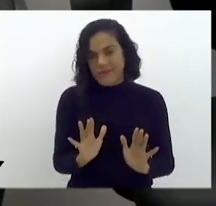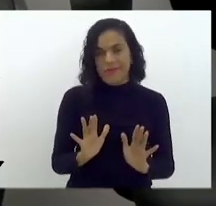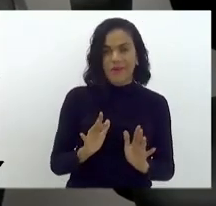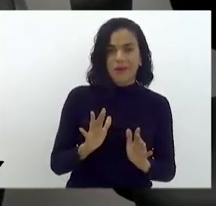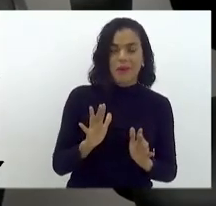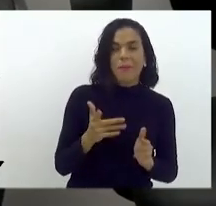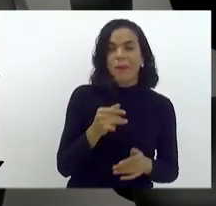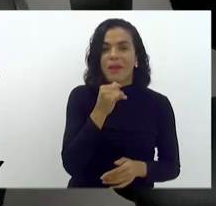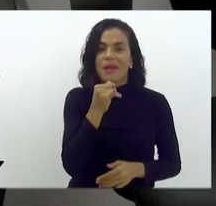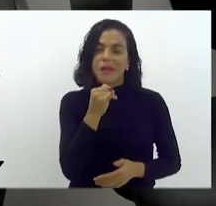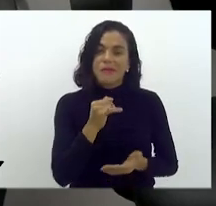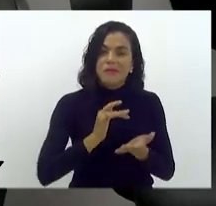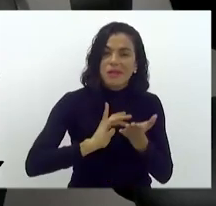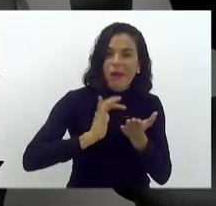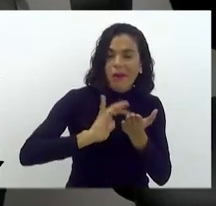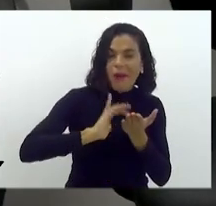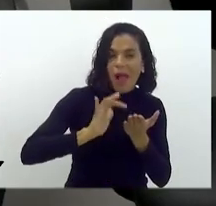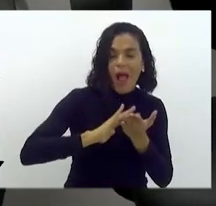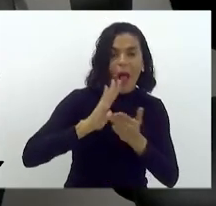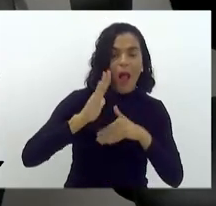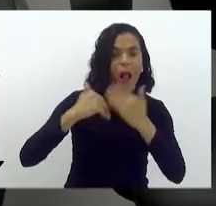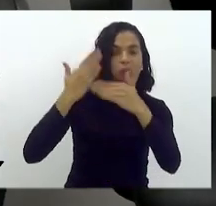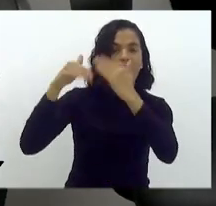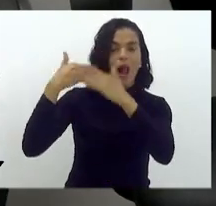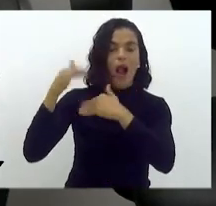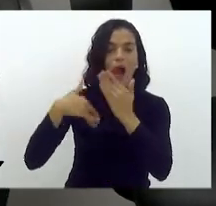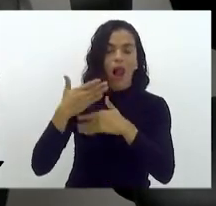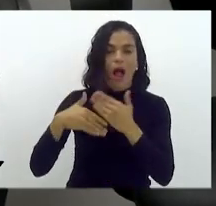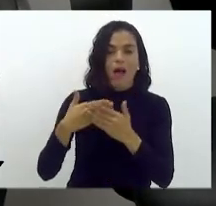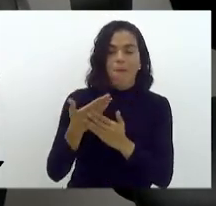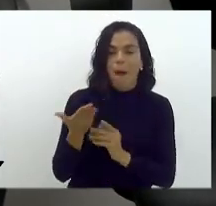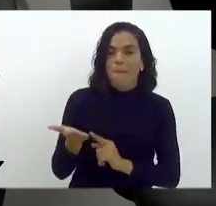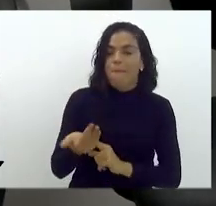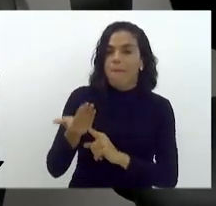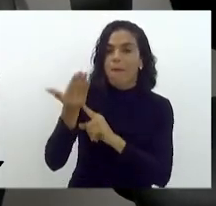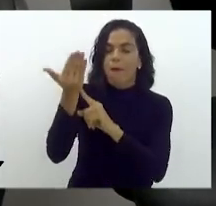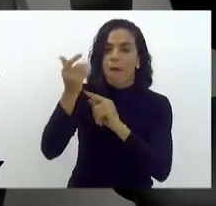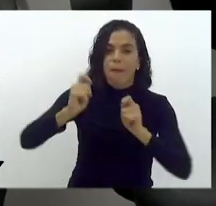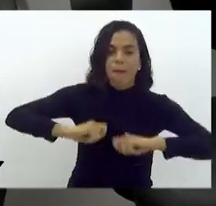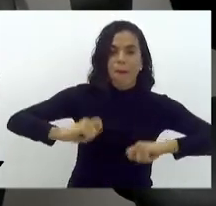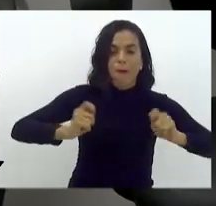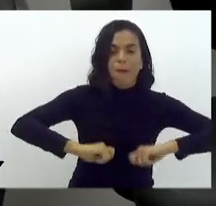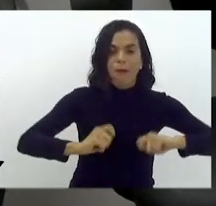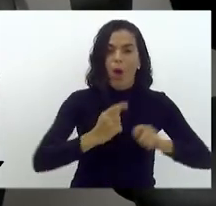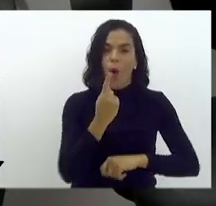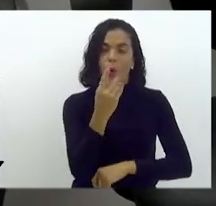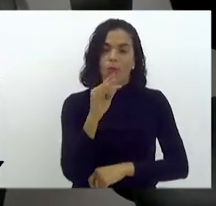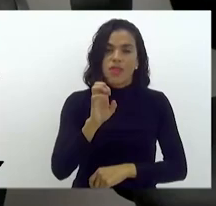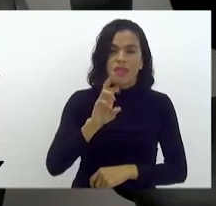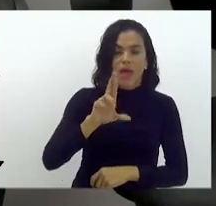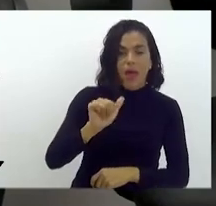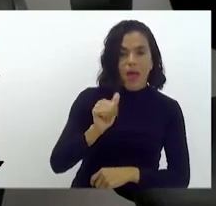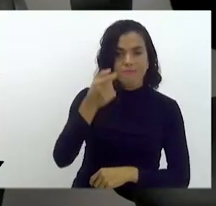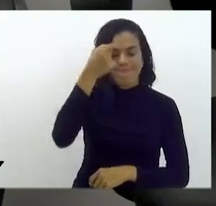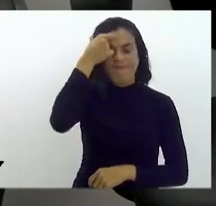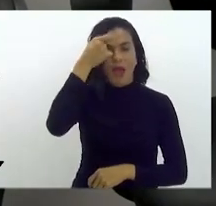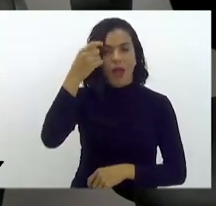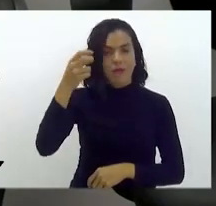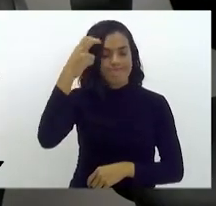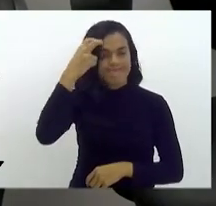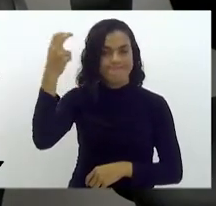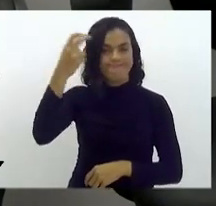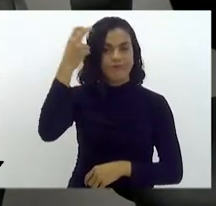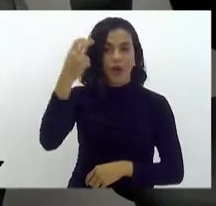aberturas dos celulares celulares cada vez mais modernos um maior capacidade inteira dois Tera e os nossos computadores